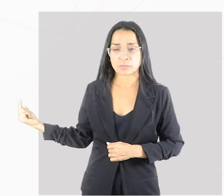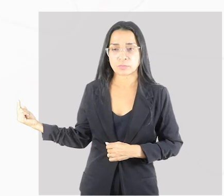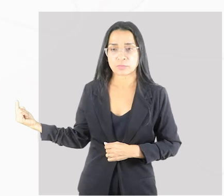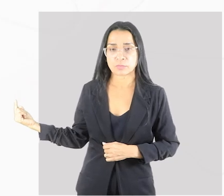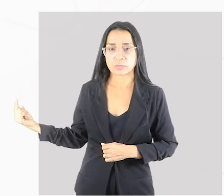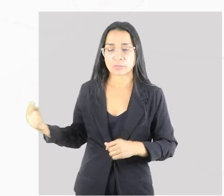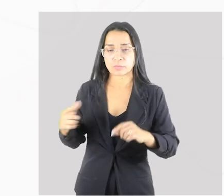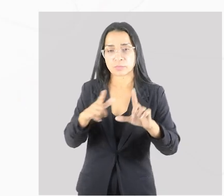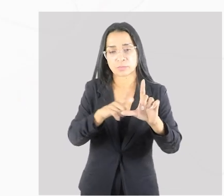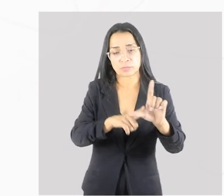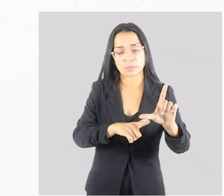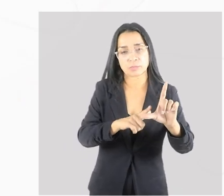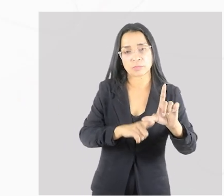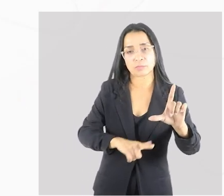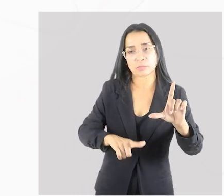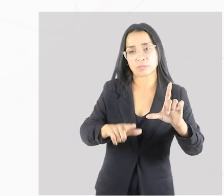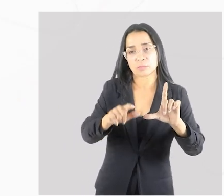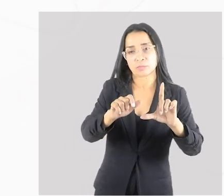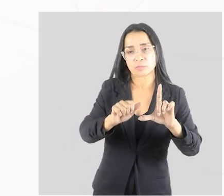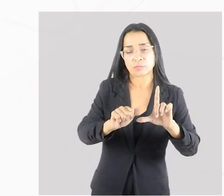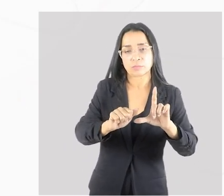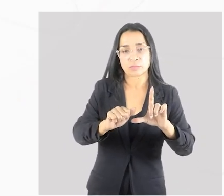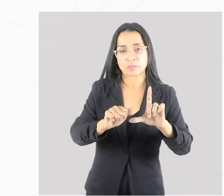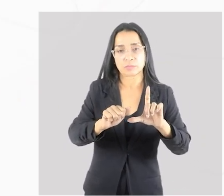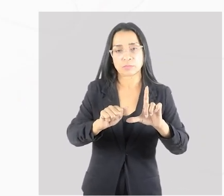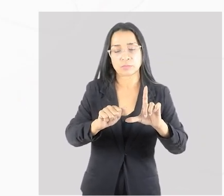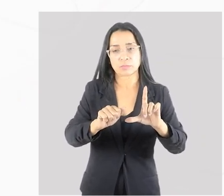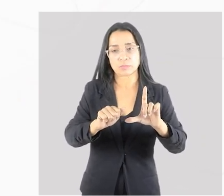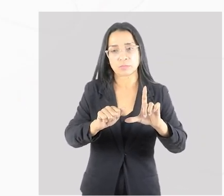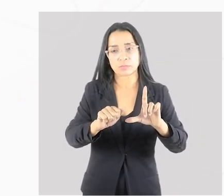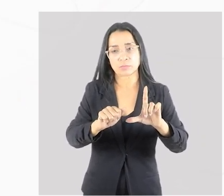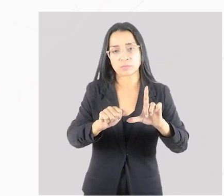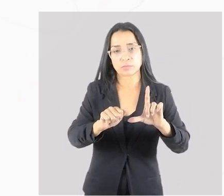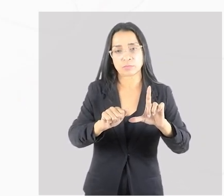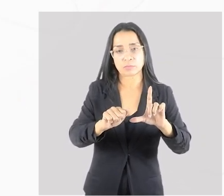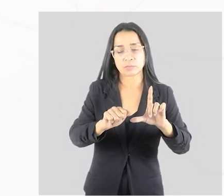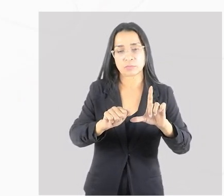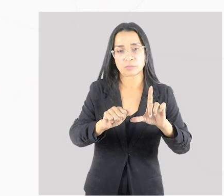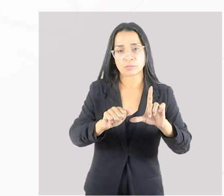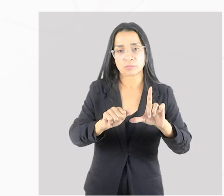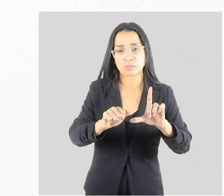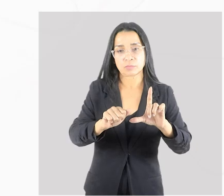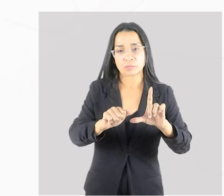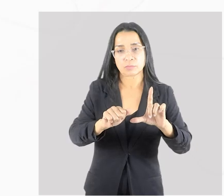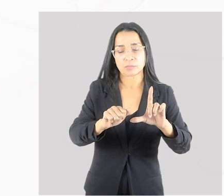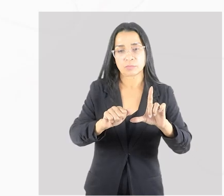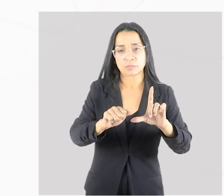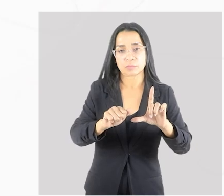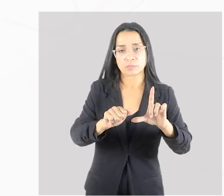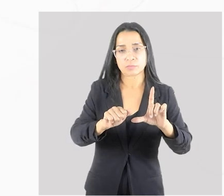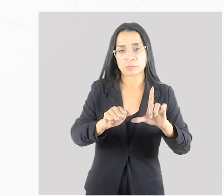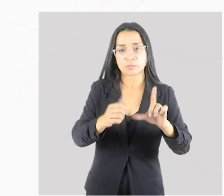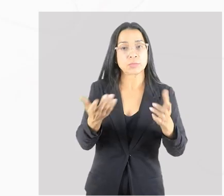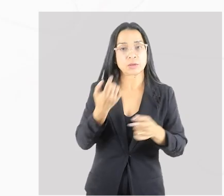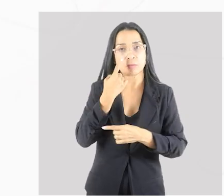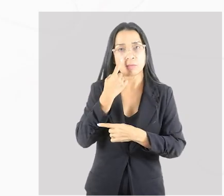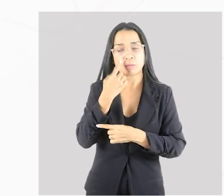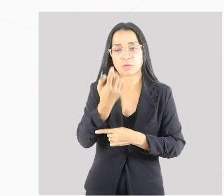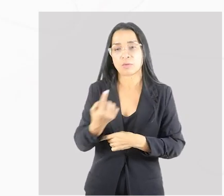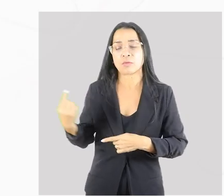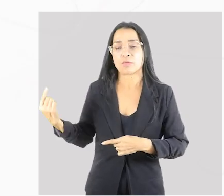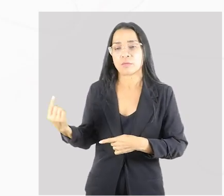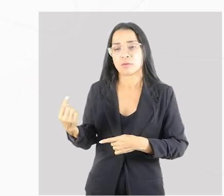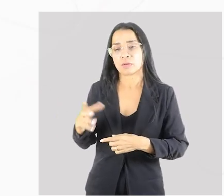vista da biotecnologia, como essa planta, né, ela pode ser aí, então, definida. Gente, vamos analisar, né,